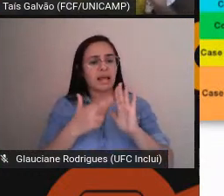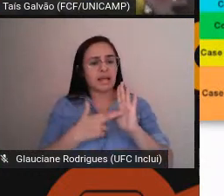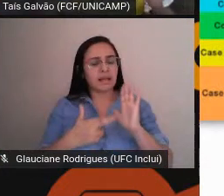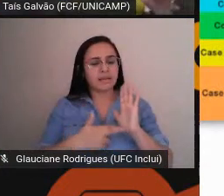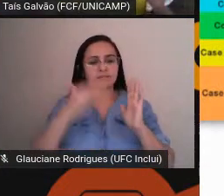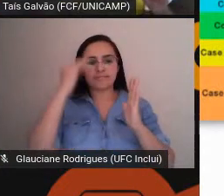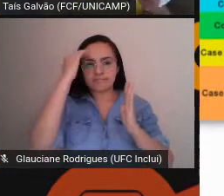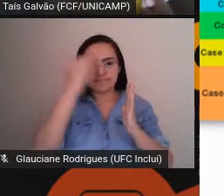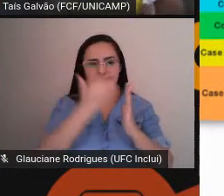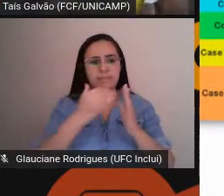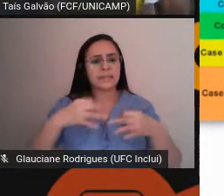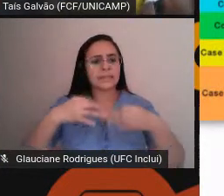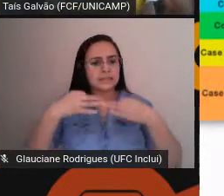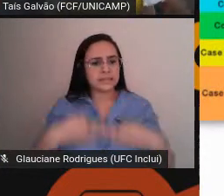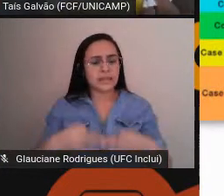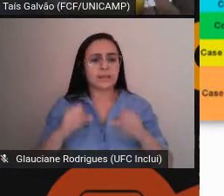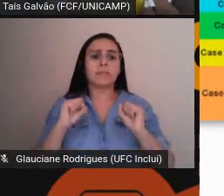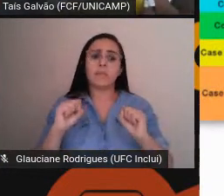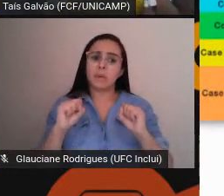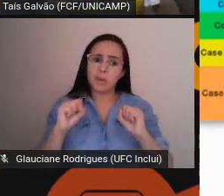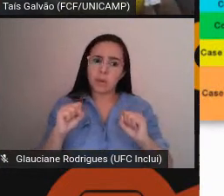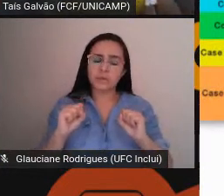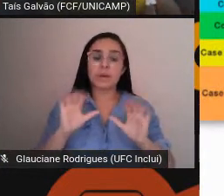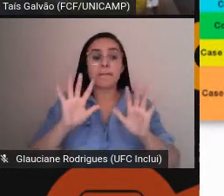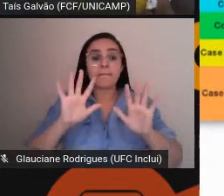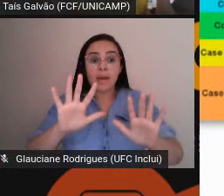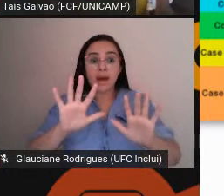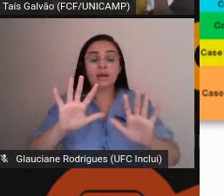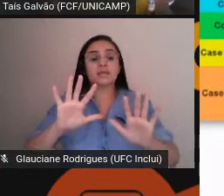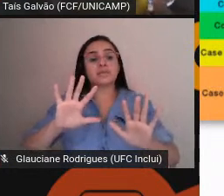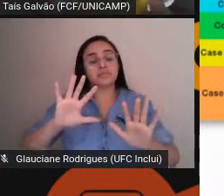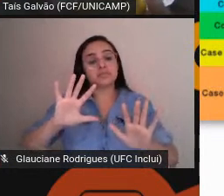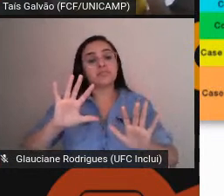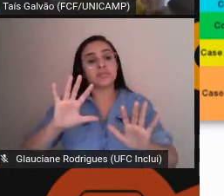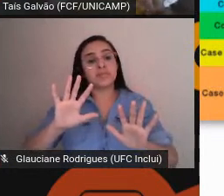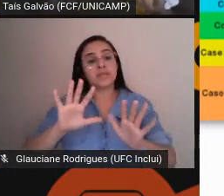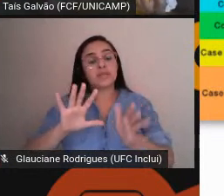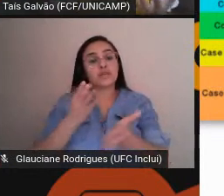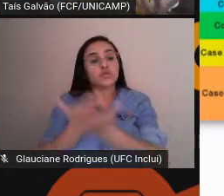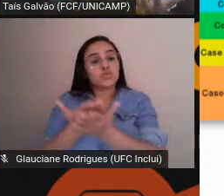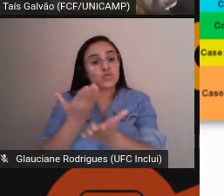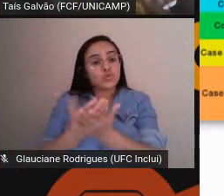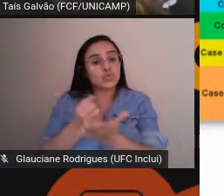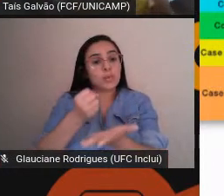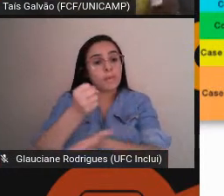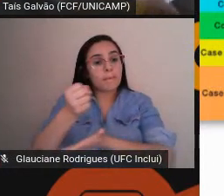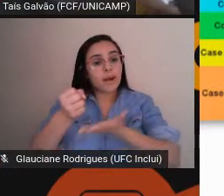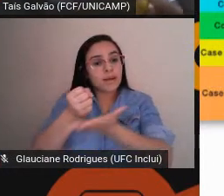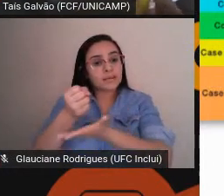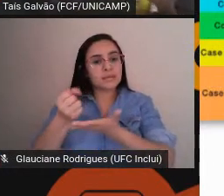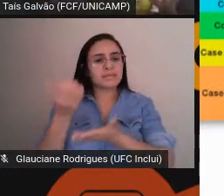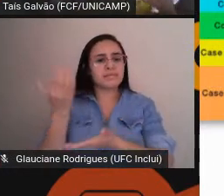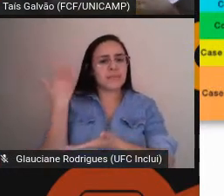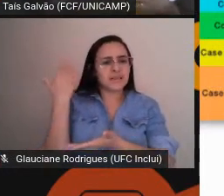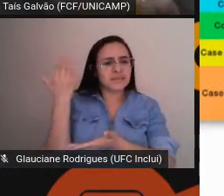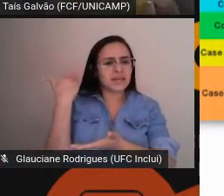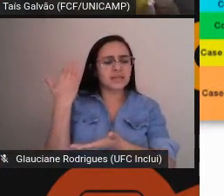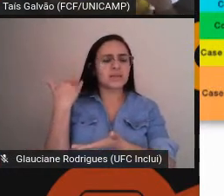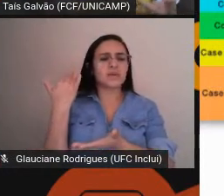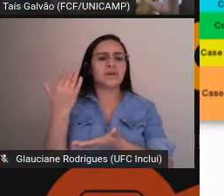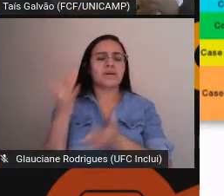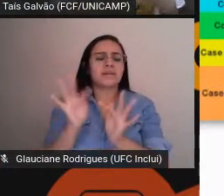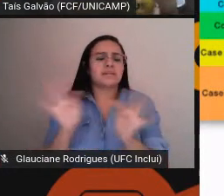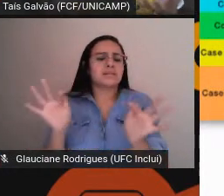maneira mais correta possível. Porém, os estudos primários não tinham boa qualidade. Ou tem poucos estudos,